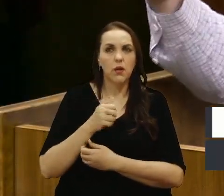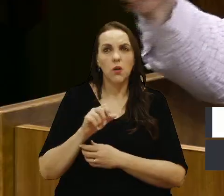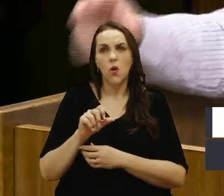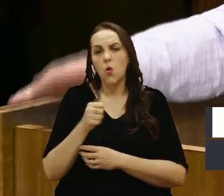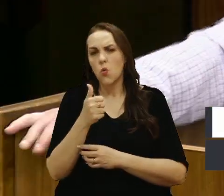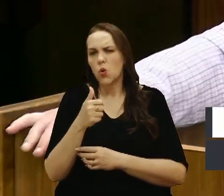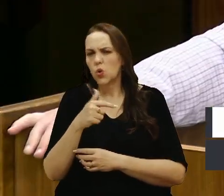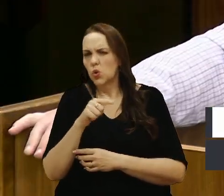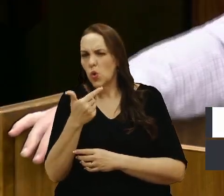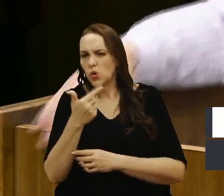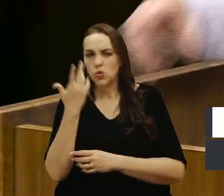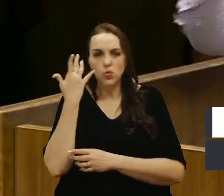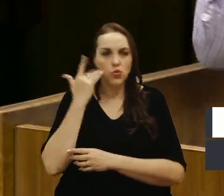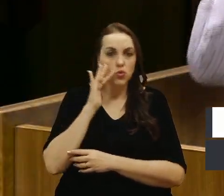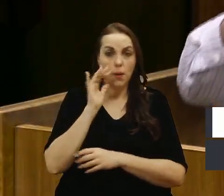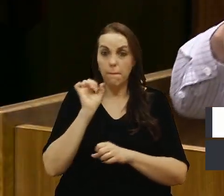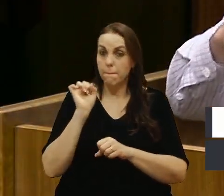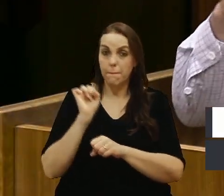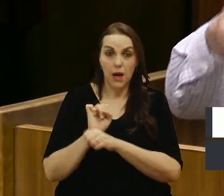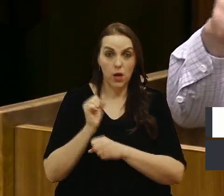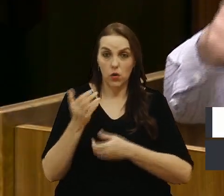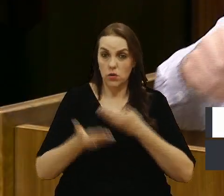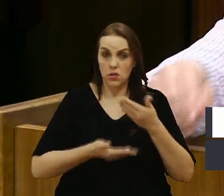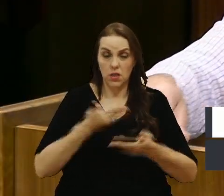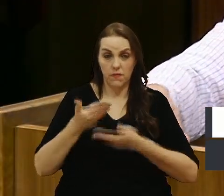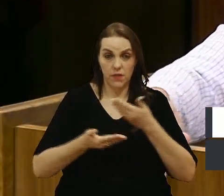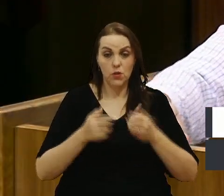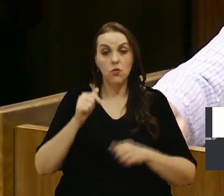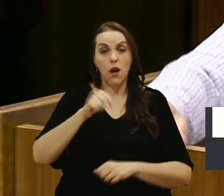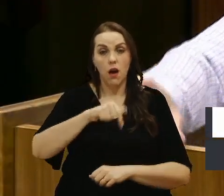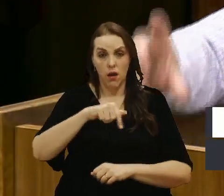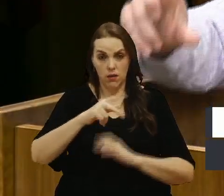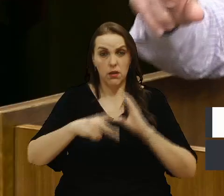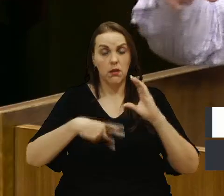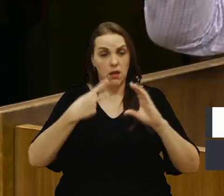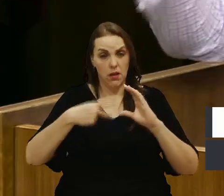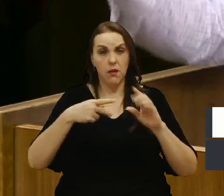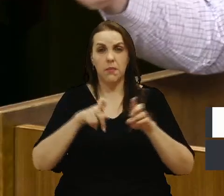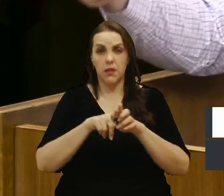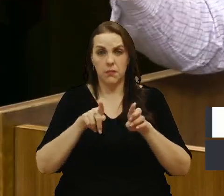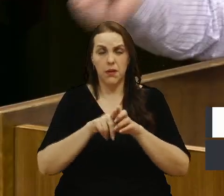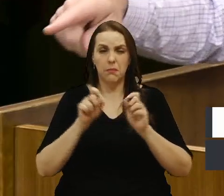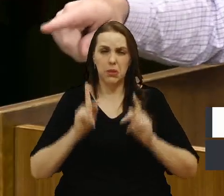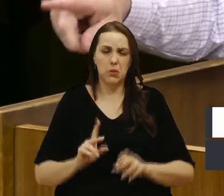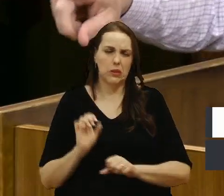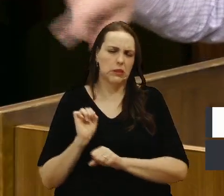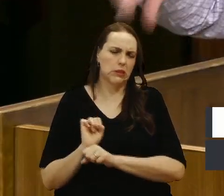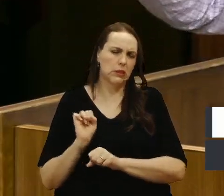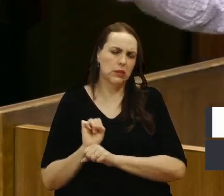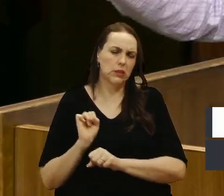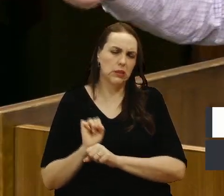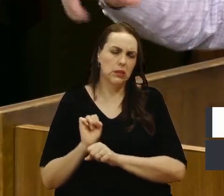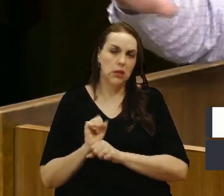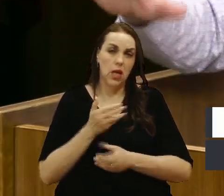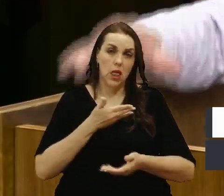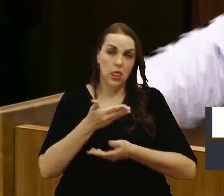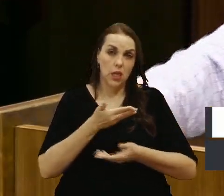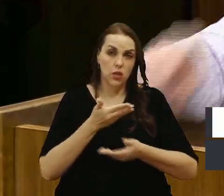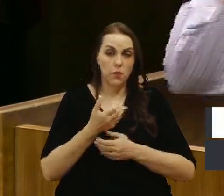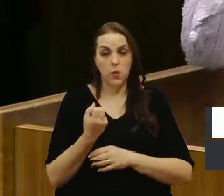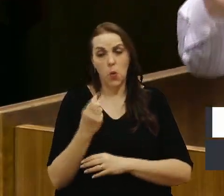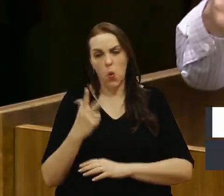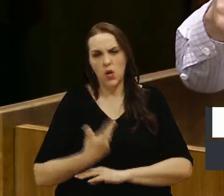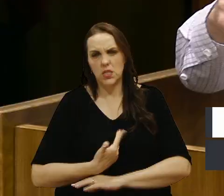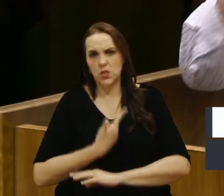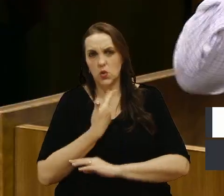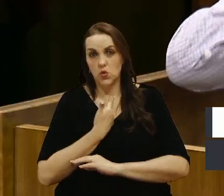de paralisação no serviço, e rebateu aqui nesta casa muitas pessoas que estavam aguardando há muito tempo a consulta ou a cirurgia, agora não